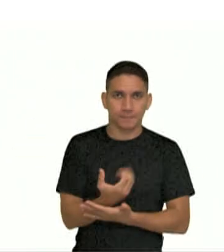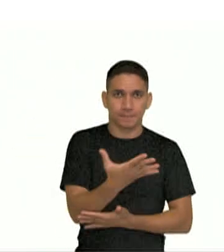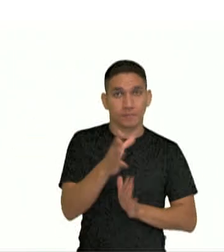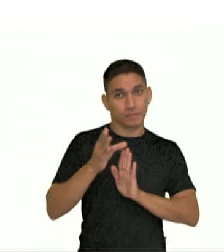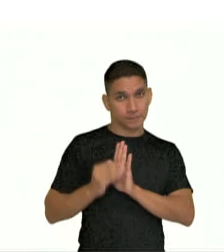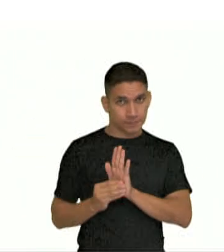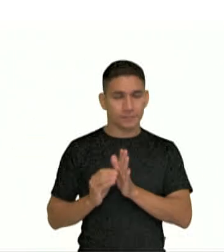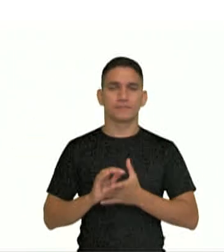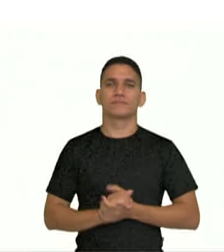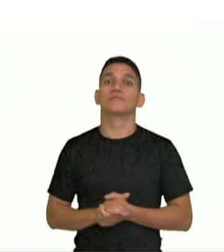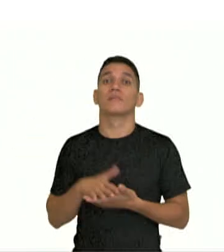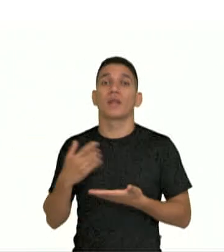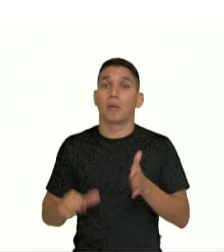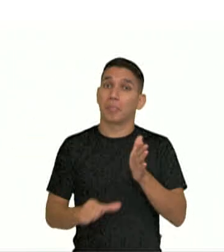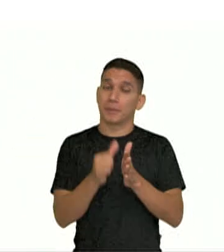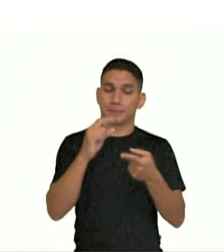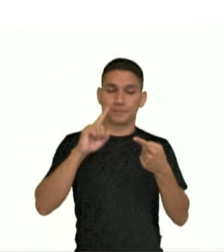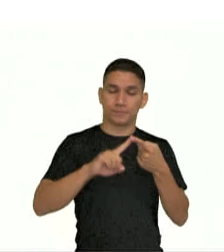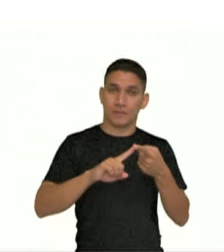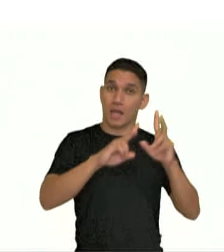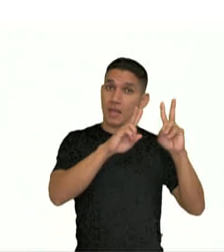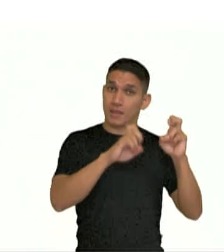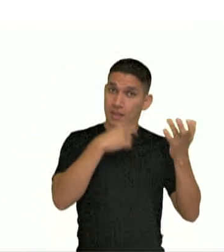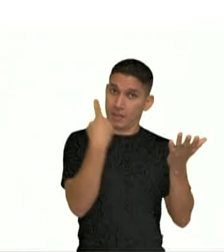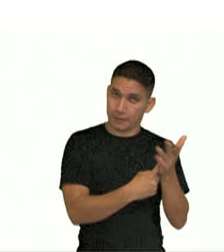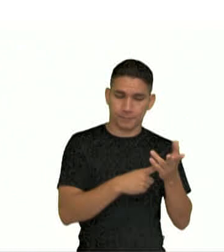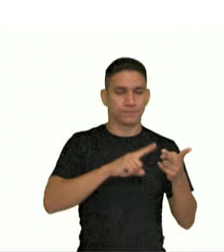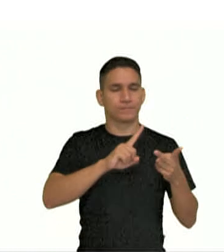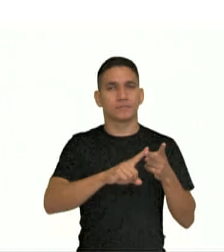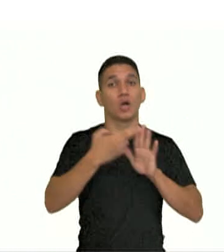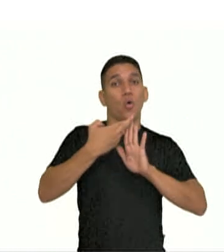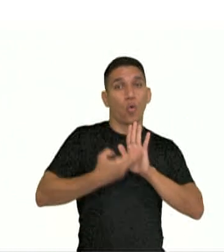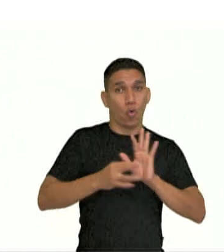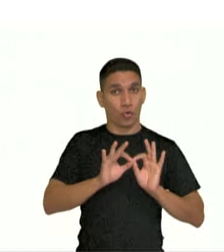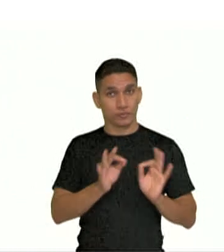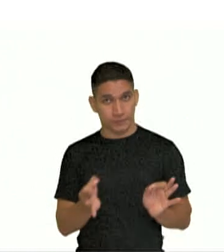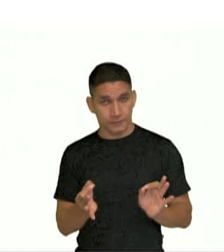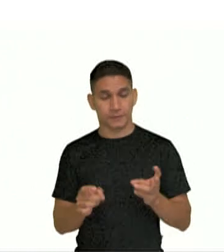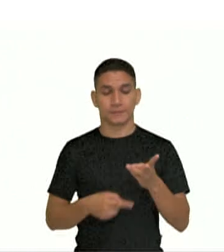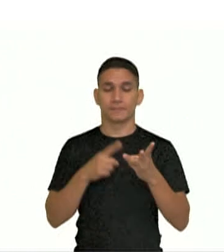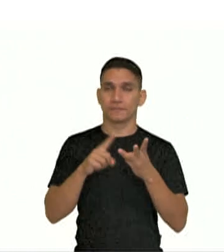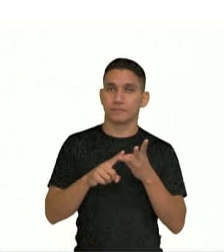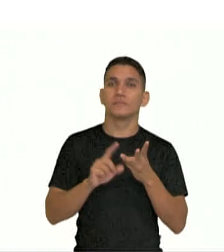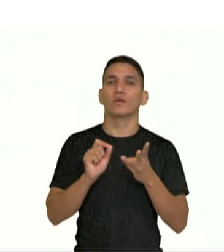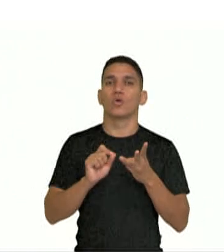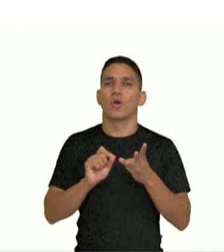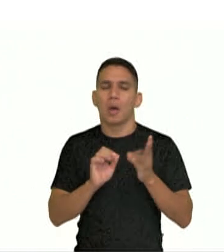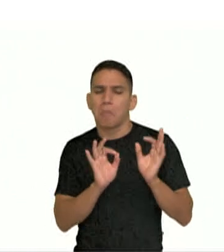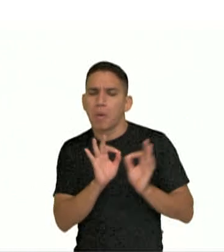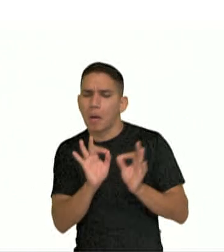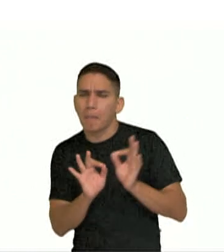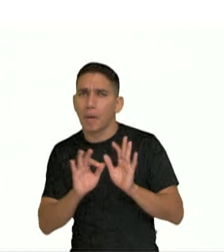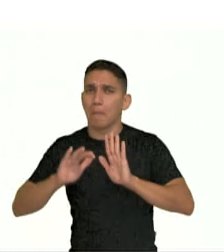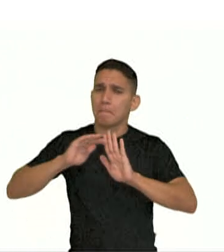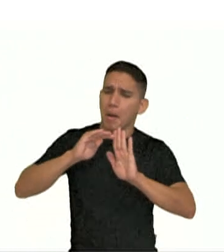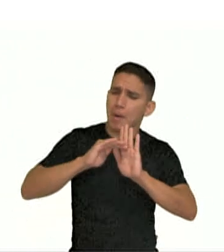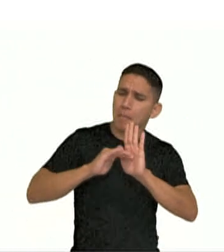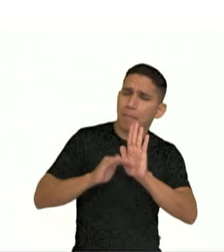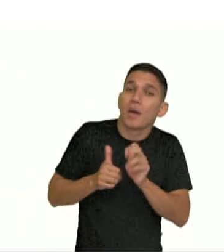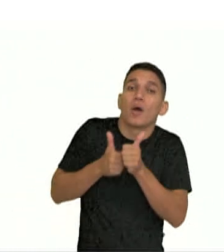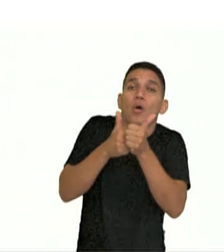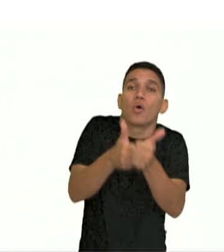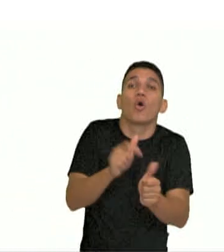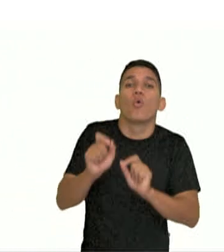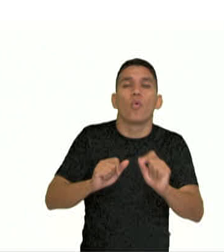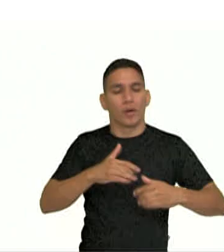Então, primeiramente, definir o tema, elaborar um roteiro simples, colocar em tópicos a